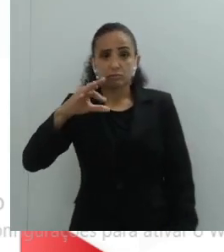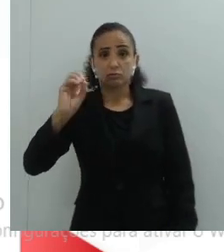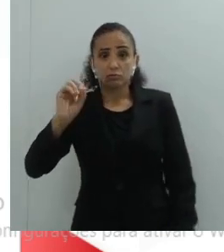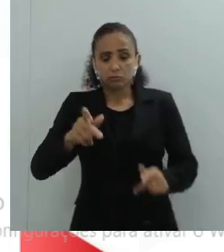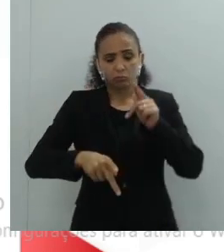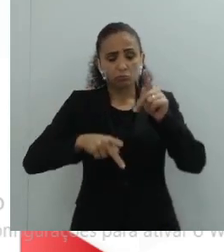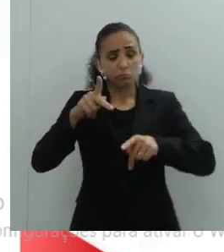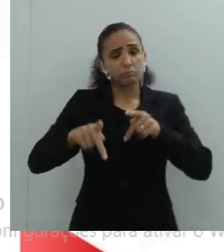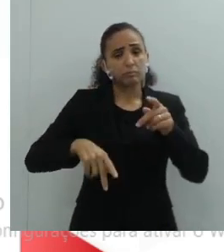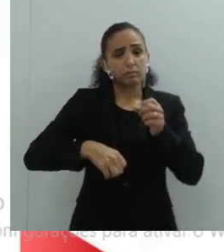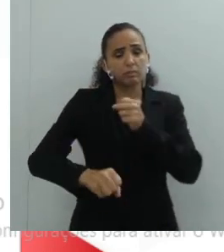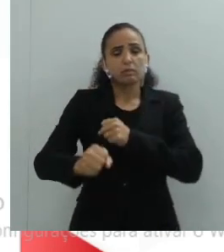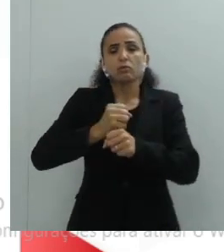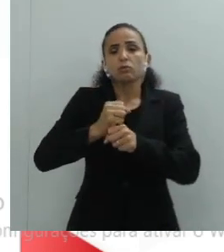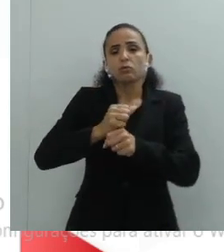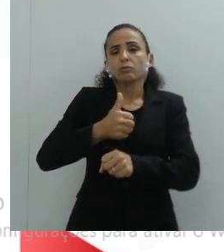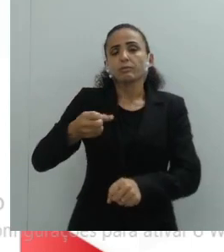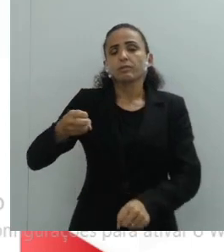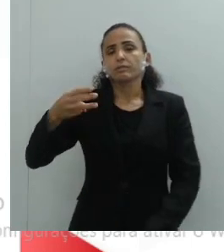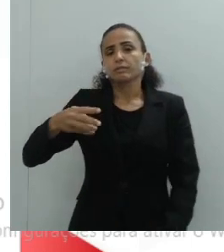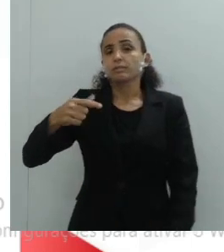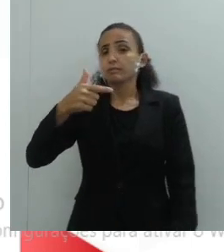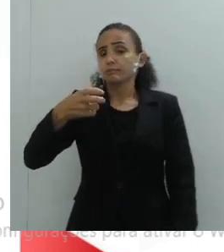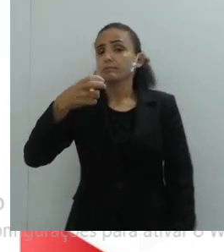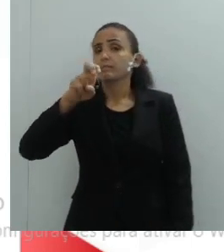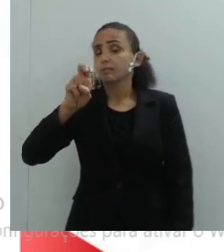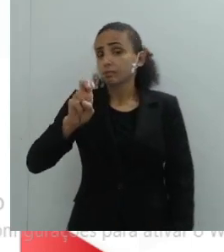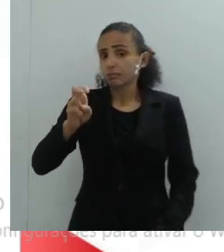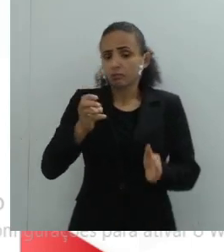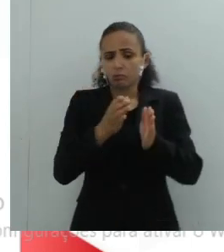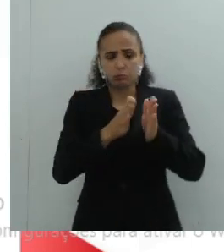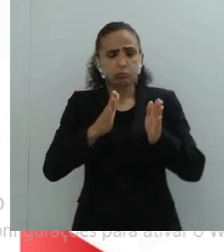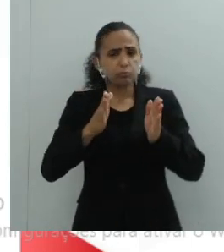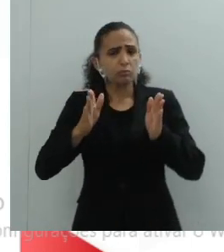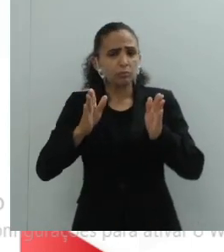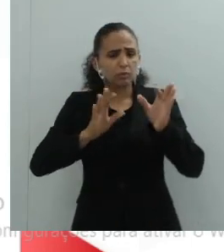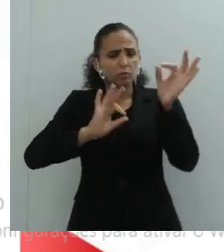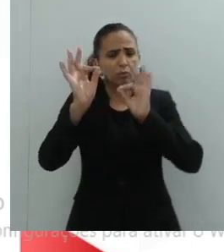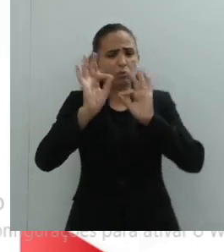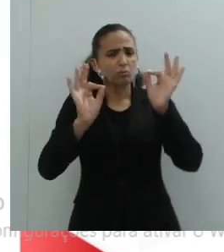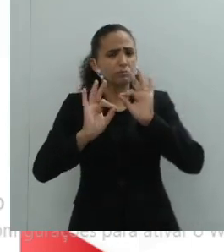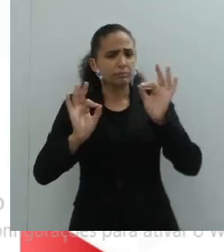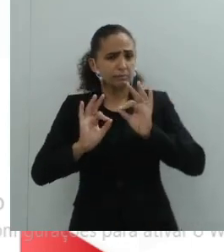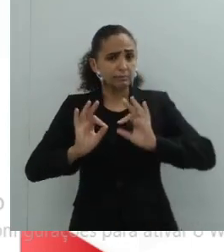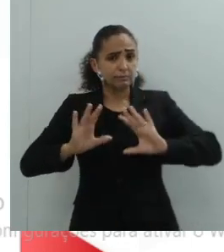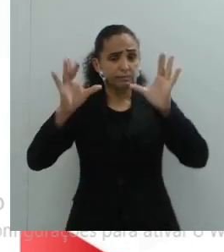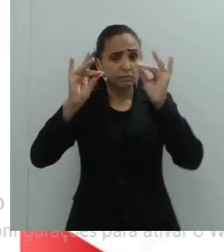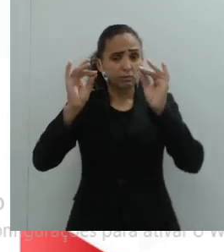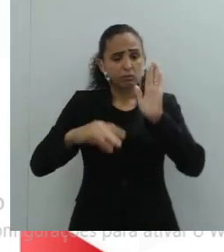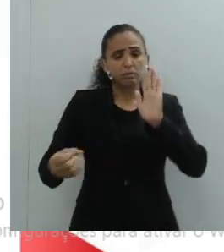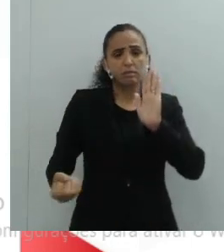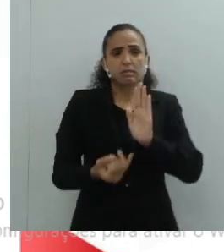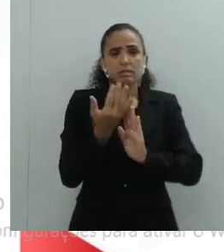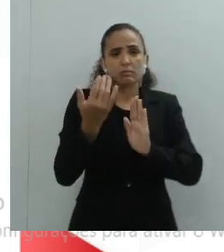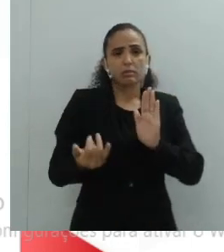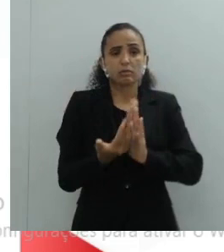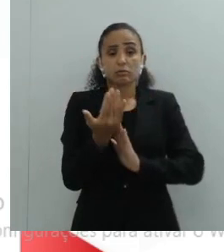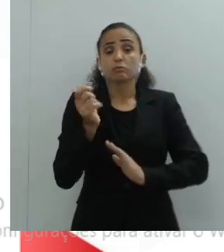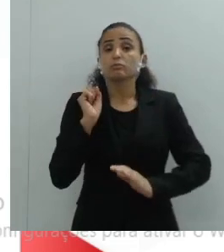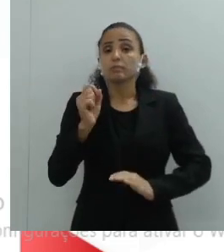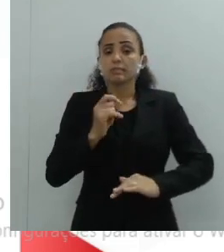Em 1325 se estabeleceram no meio do Planalto mexicano, onde construíram sua